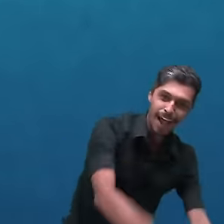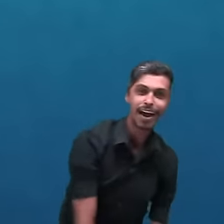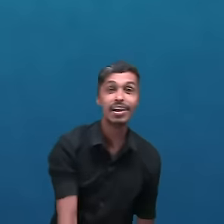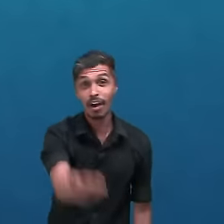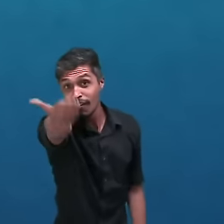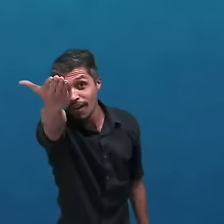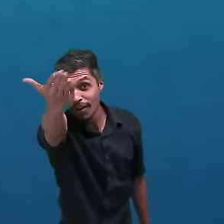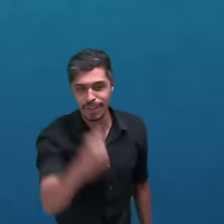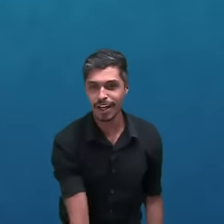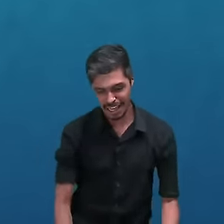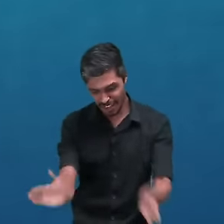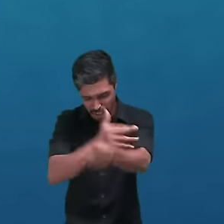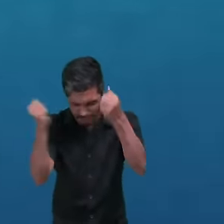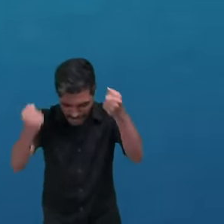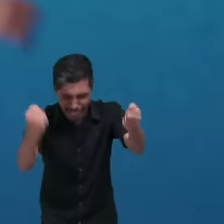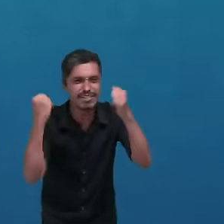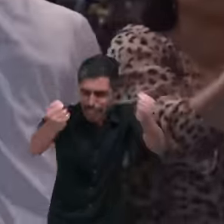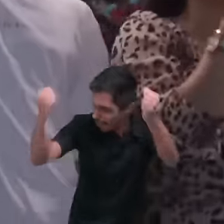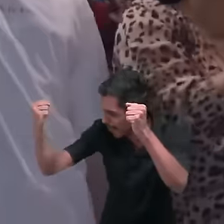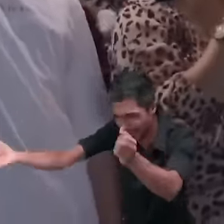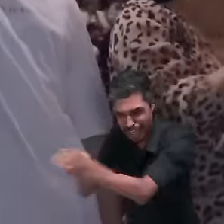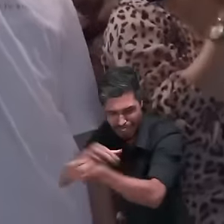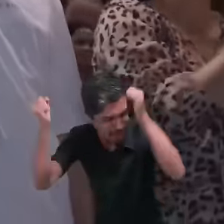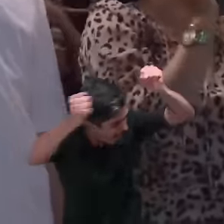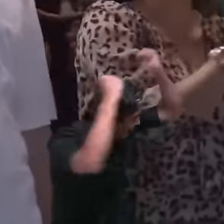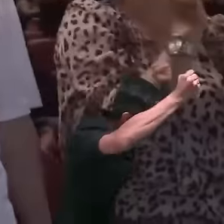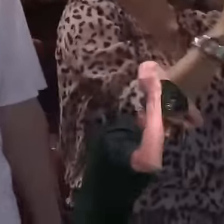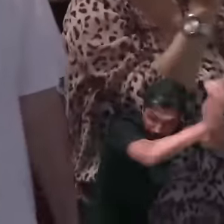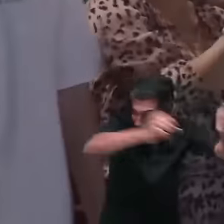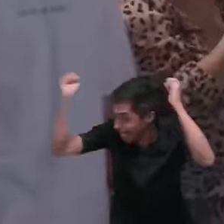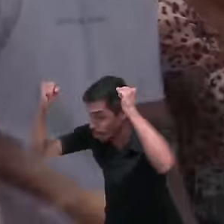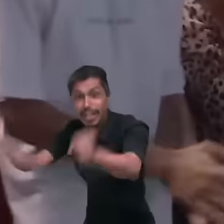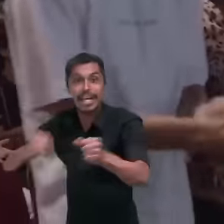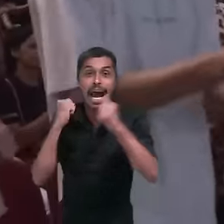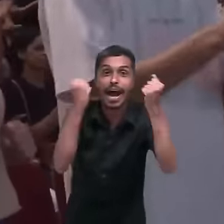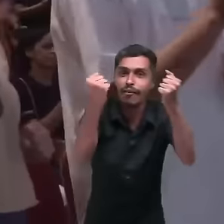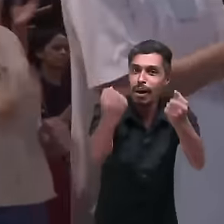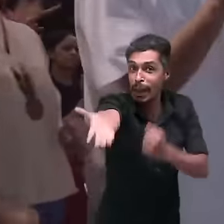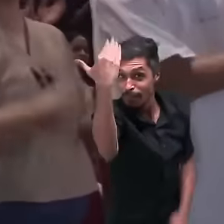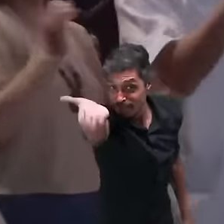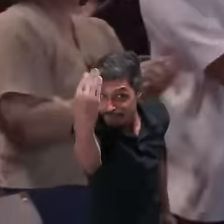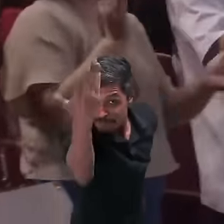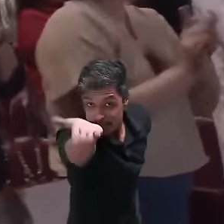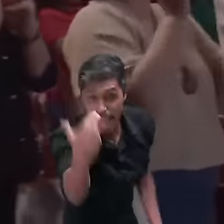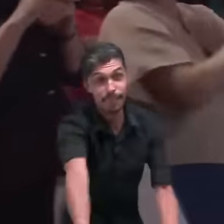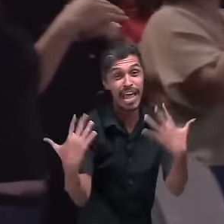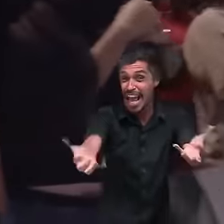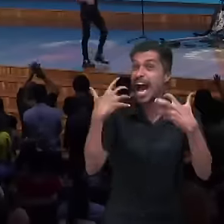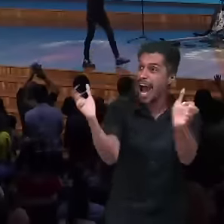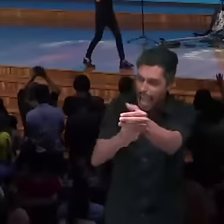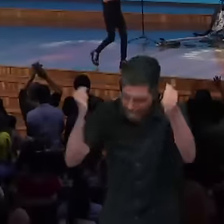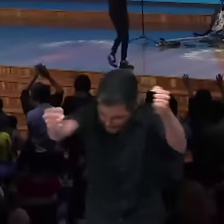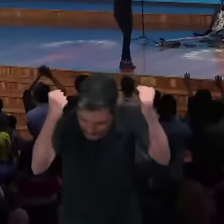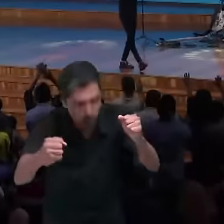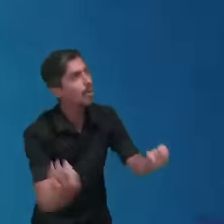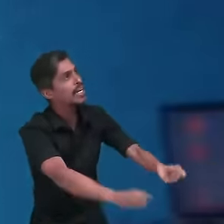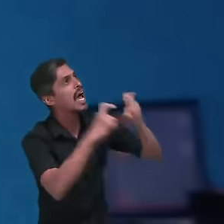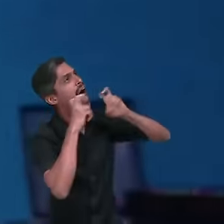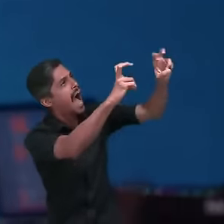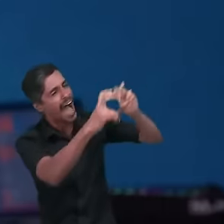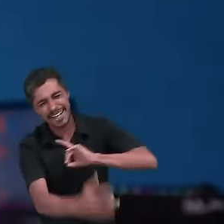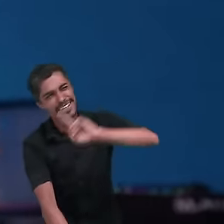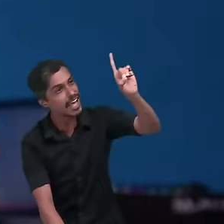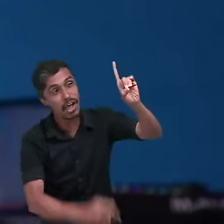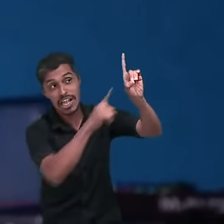Adora, adora, adora, adora, adora, adora, adora, adora. Deus